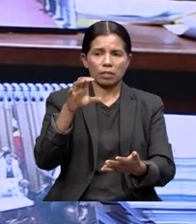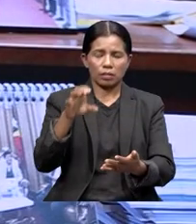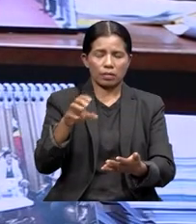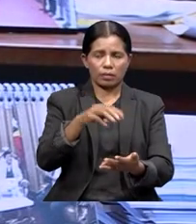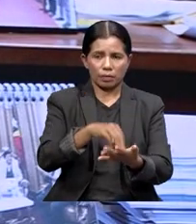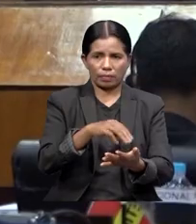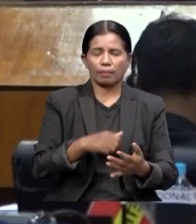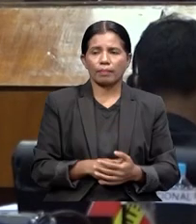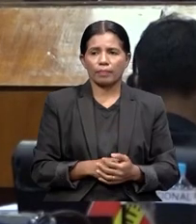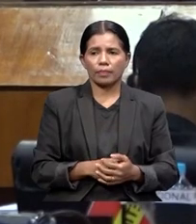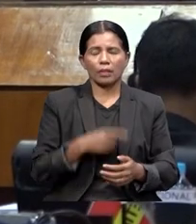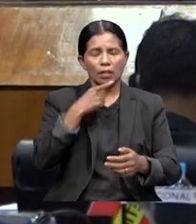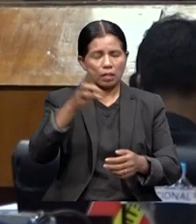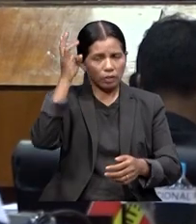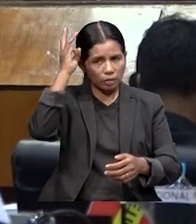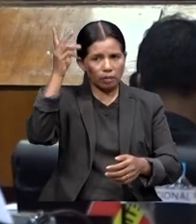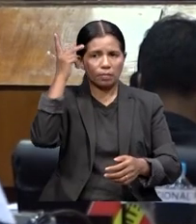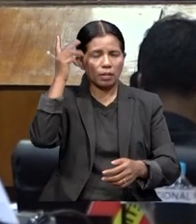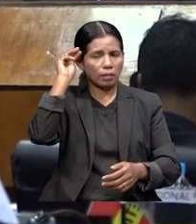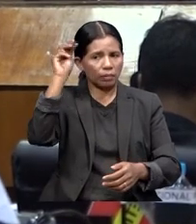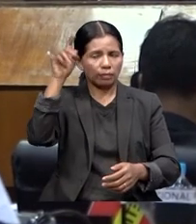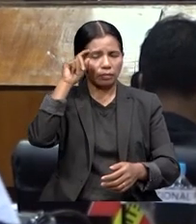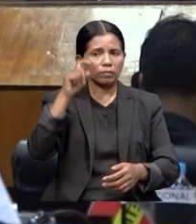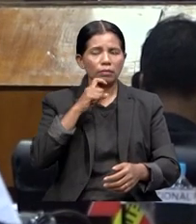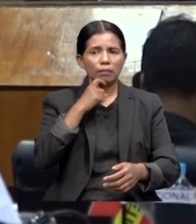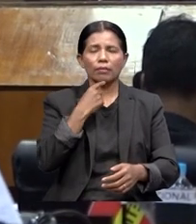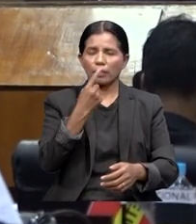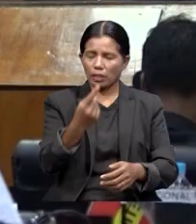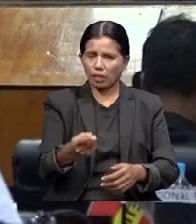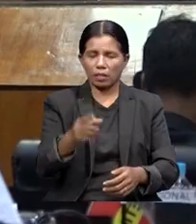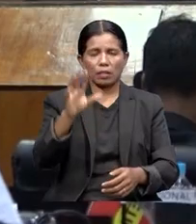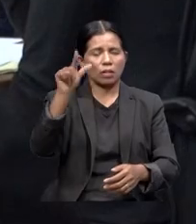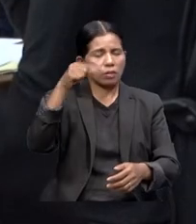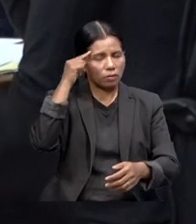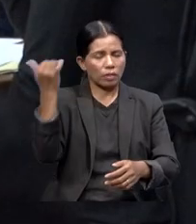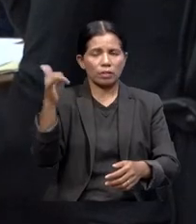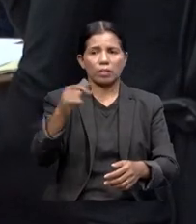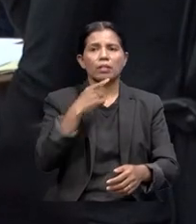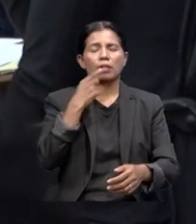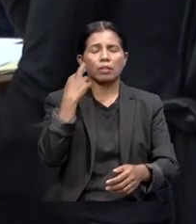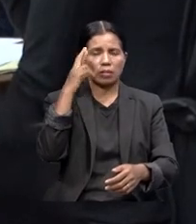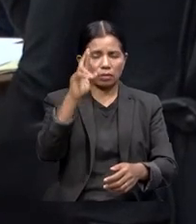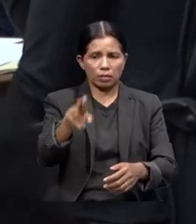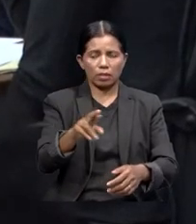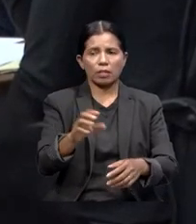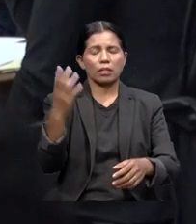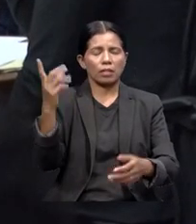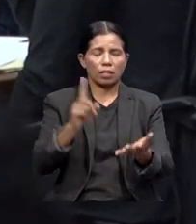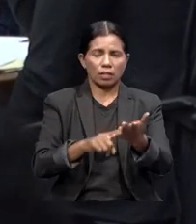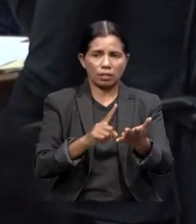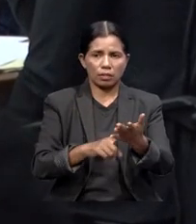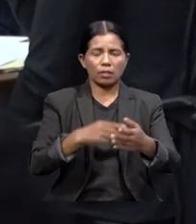45.466.094. Hatan ba preocupação hirakne Primeiro-Ministro Kairala Sanana Guzmão hateten, governante Cira mak hatan ba preocupação sirane ia debate